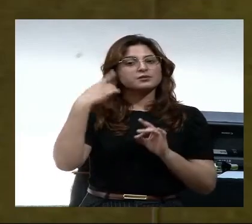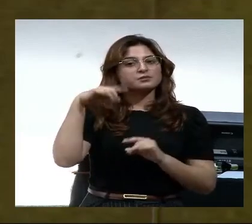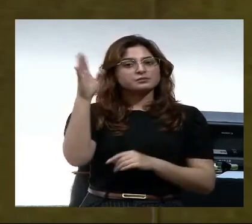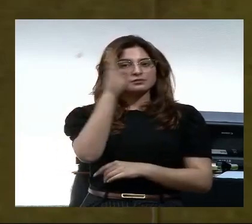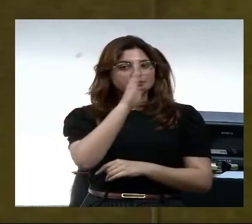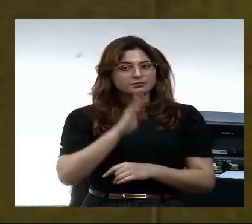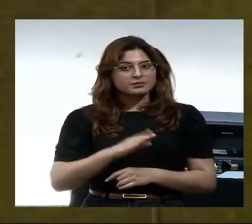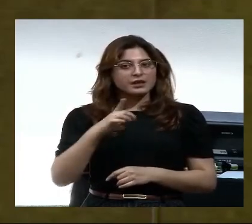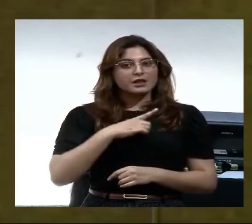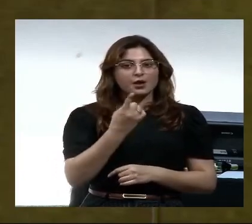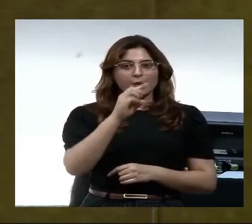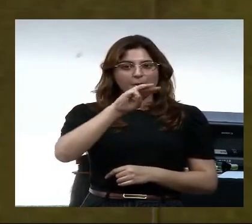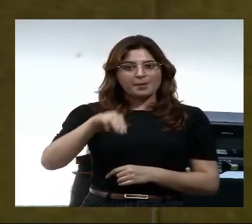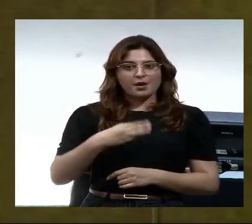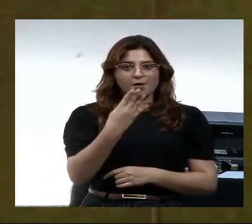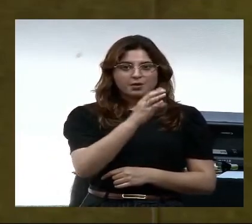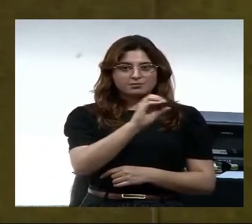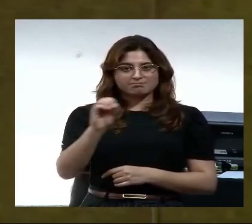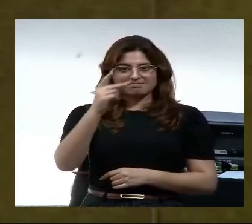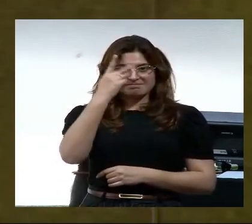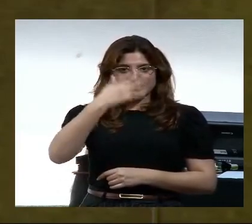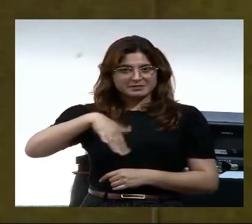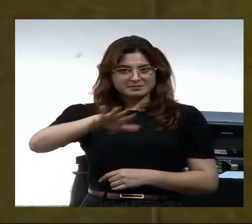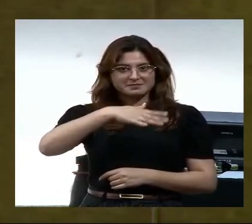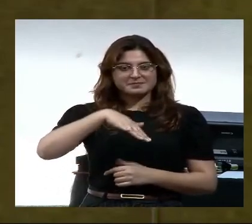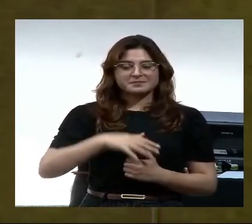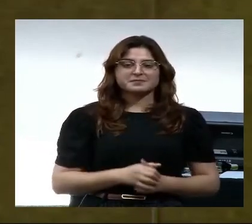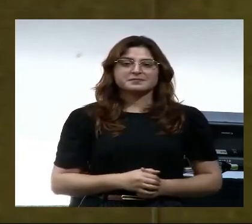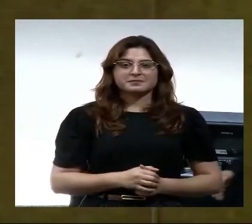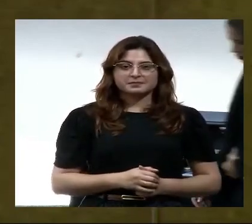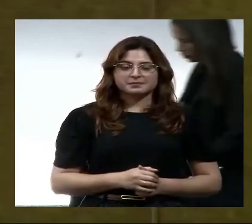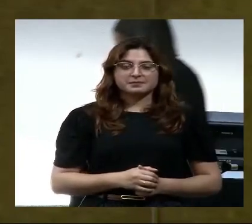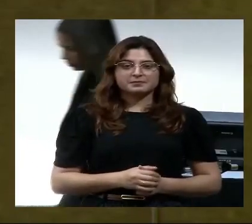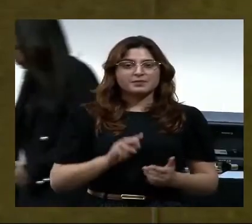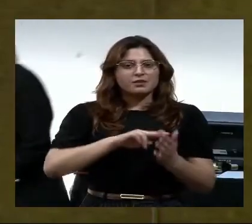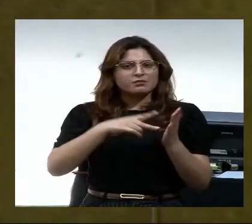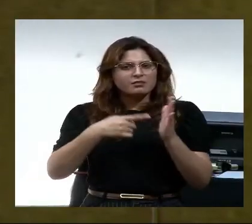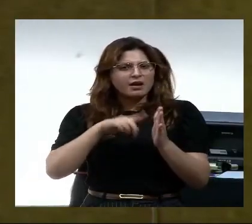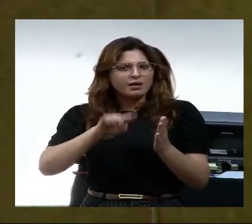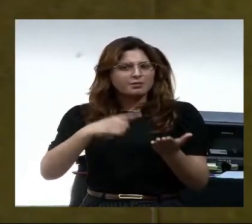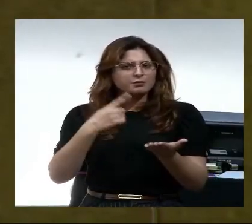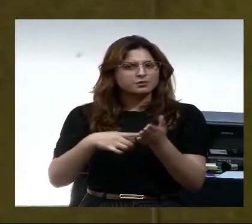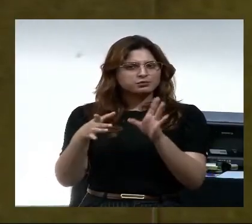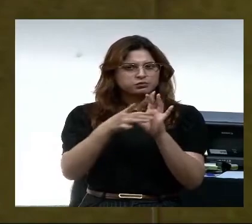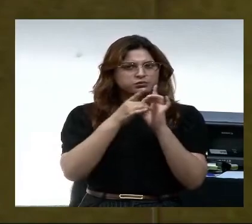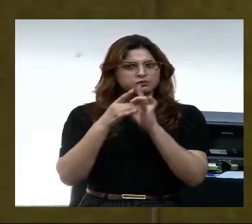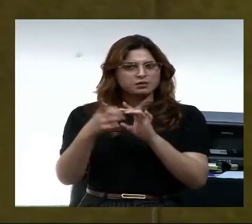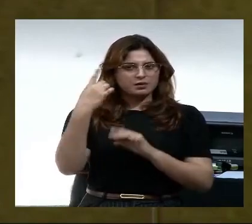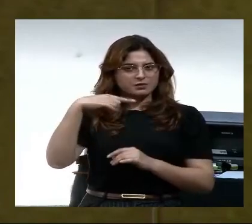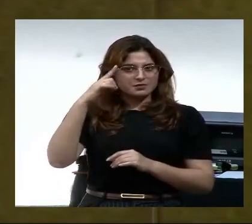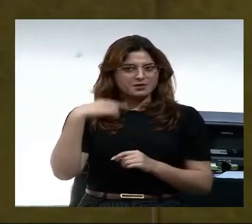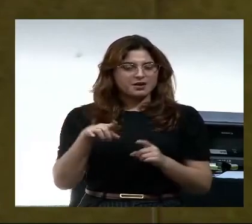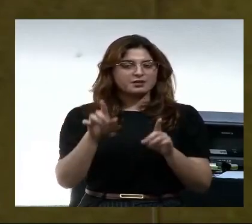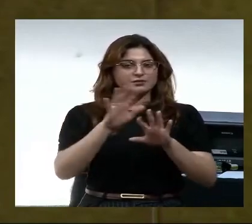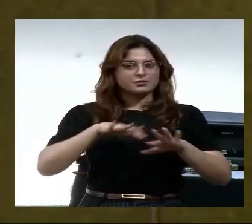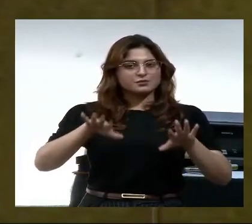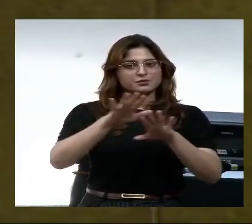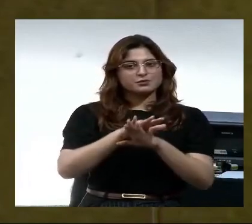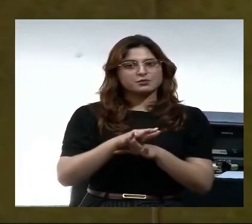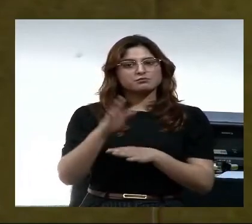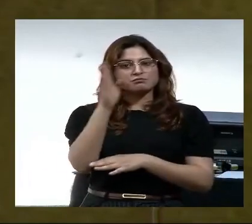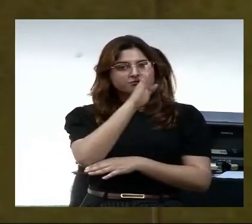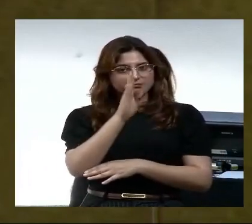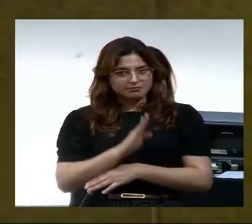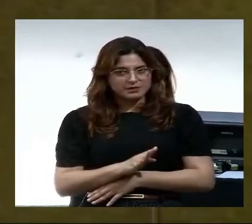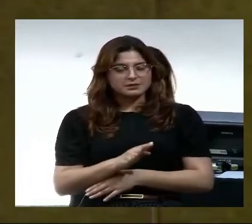composta por mais de 1.400.000 pessoas. Isso significa que nosso compromisso é promover a união das advogadas e dos advogados em torno dos